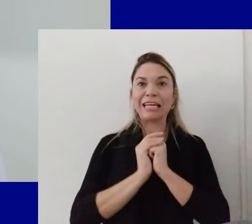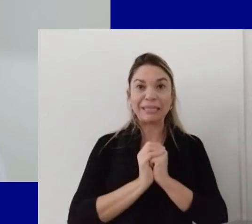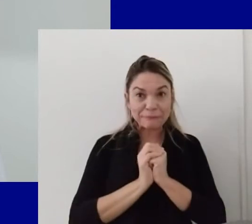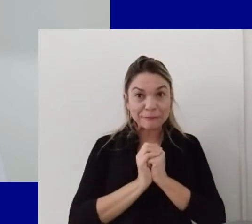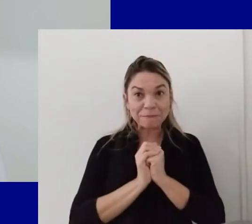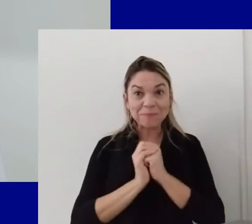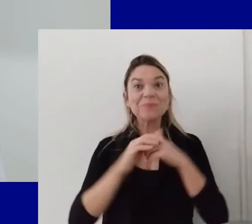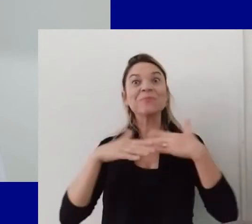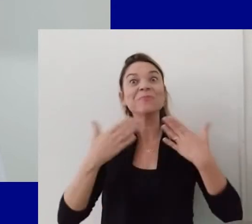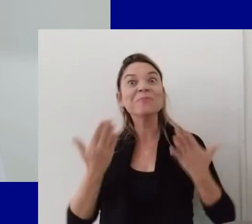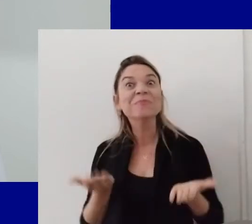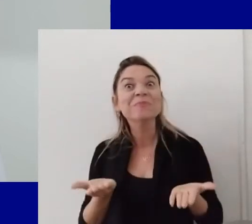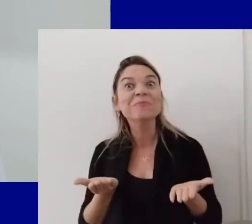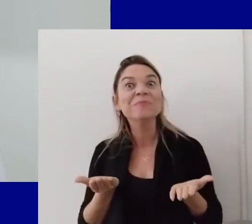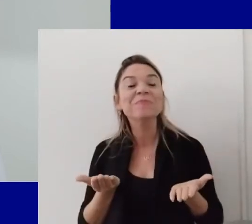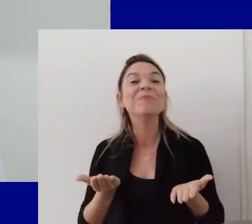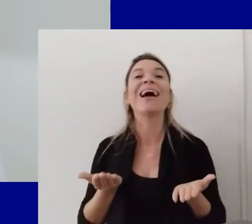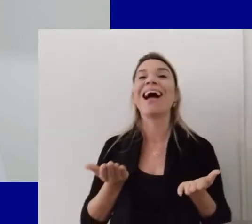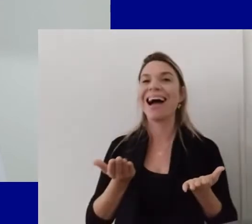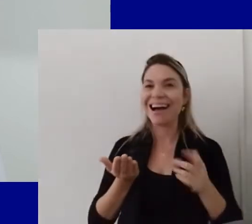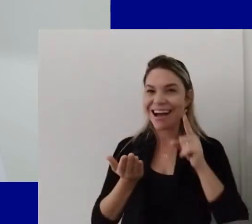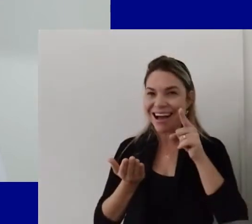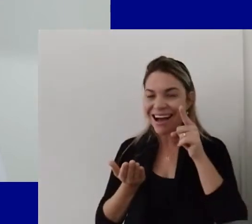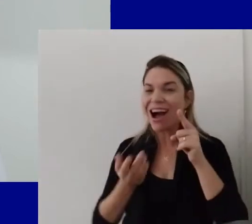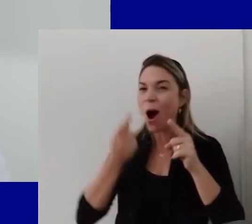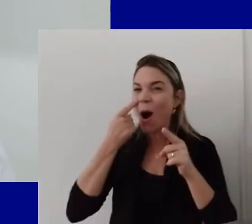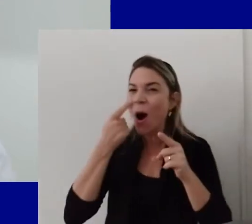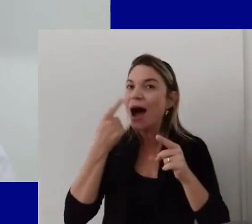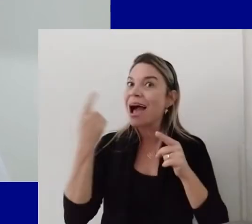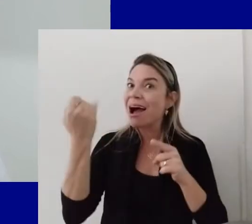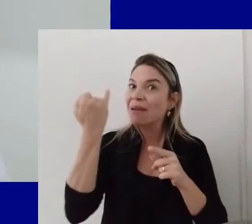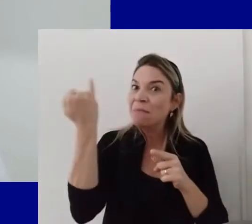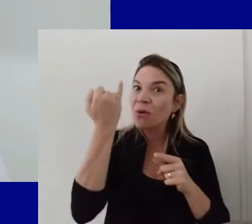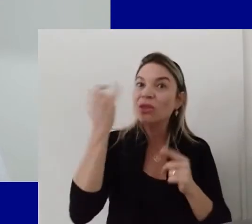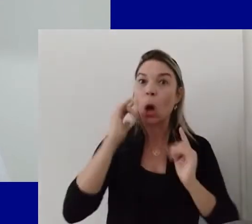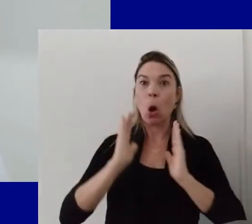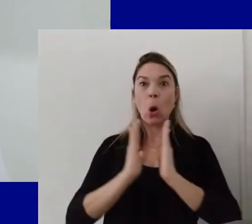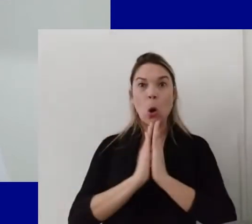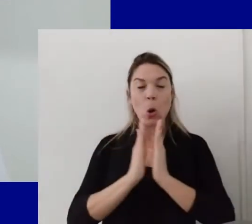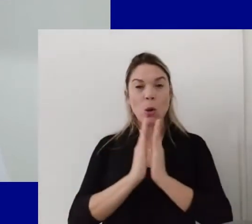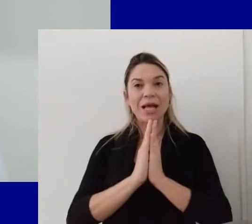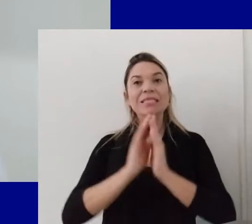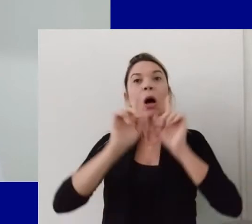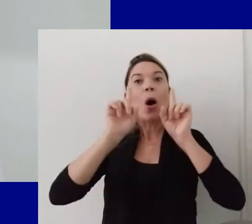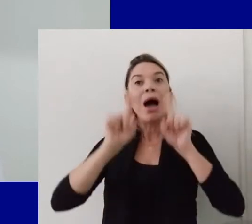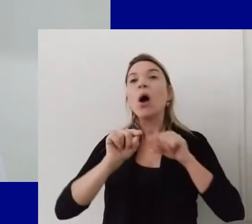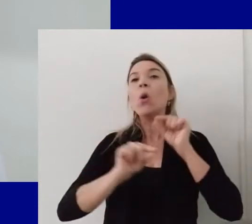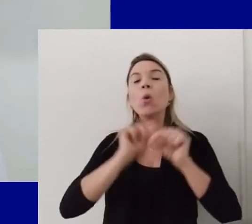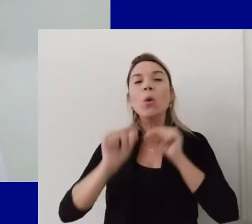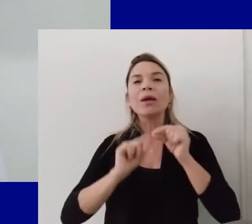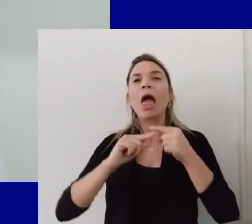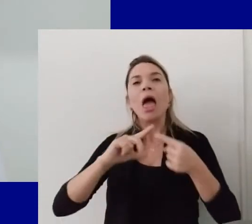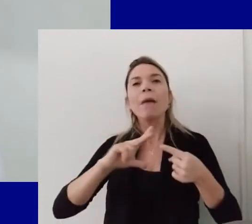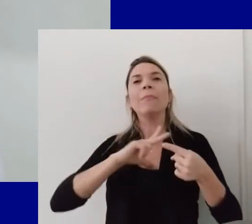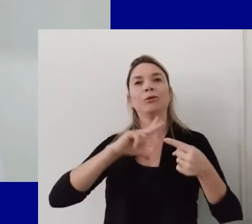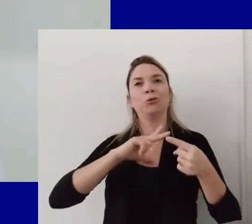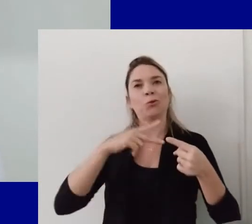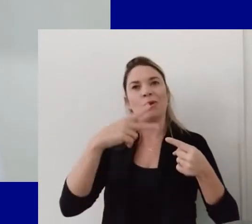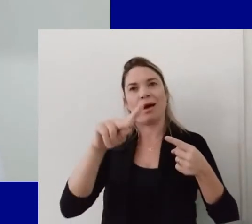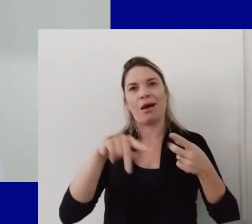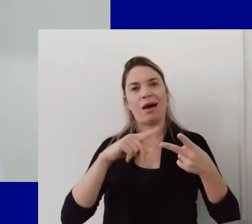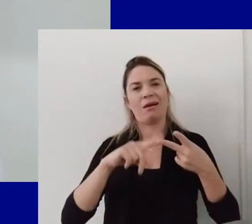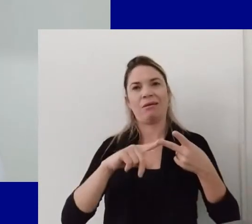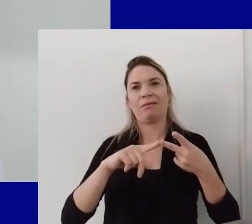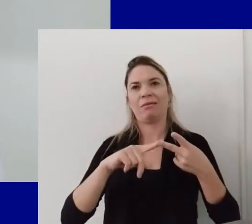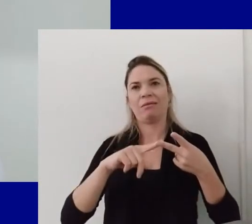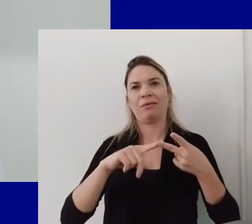de oração deve ser autêntica, deve ser pessoal, mas deve ser também reverente diante de Deus.